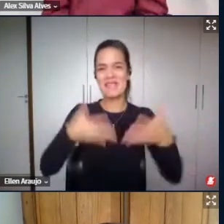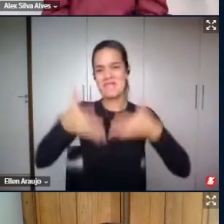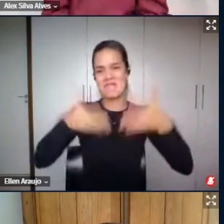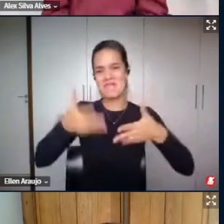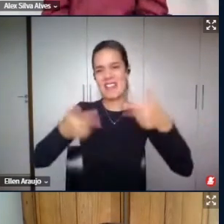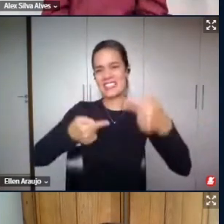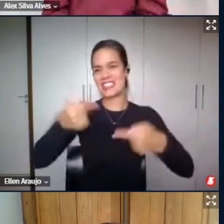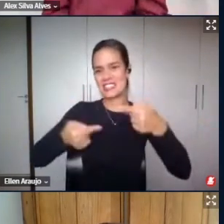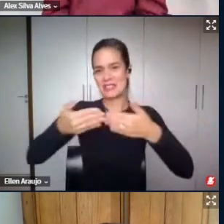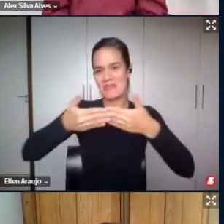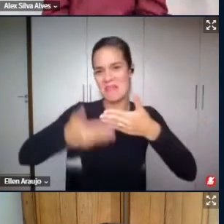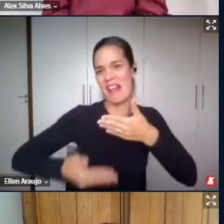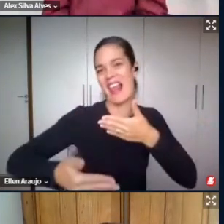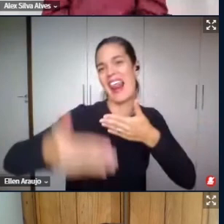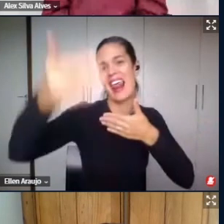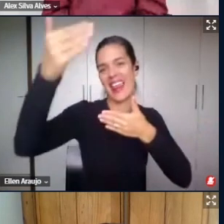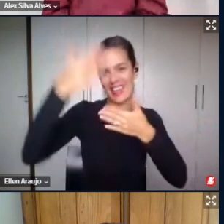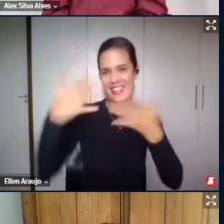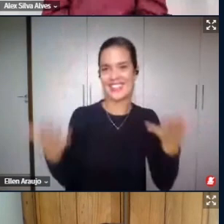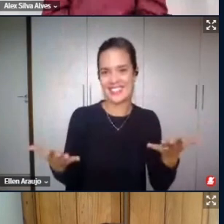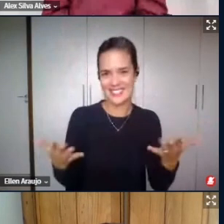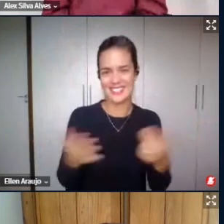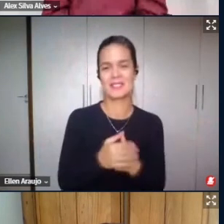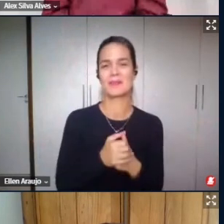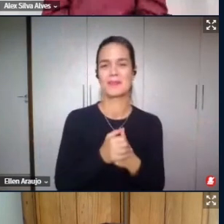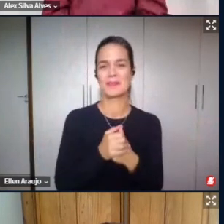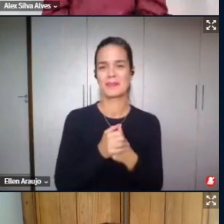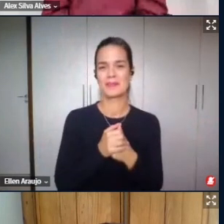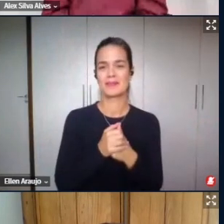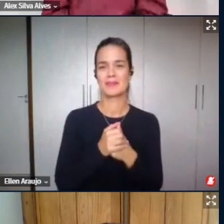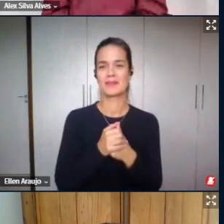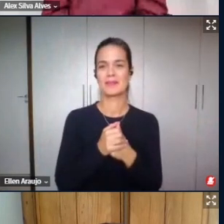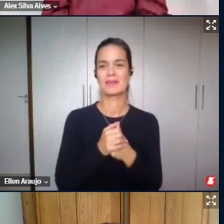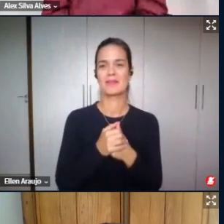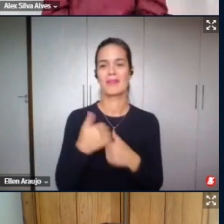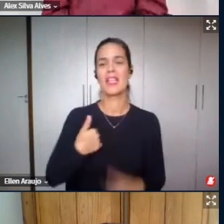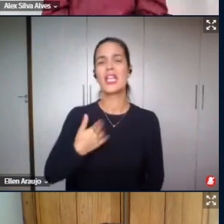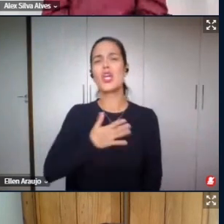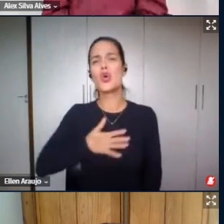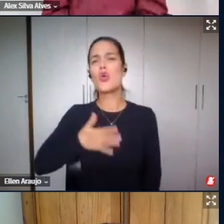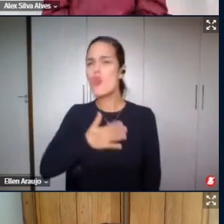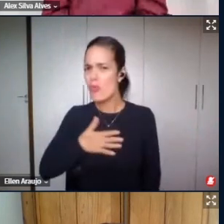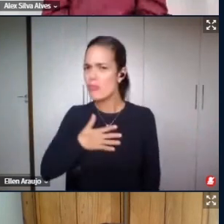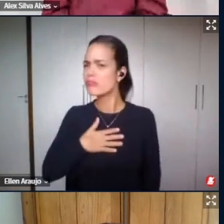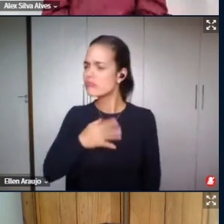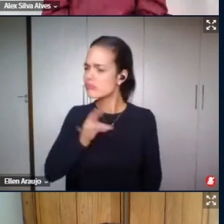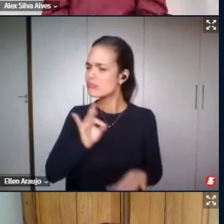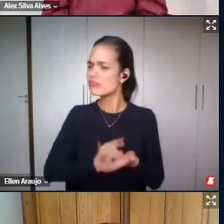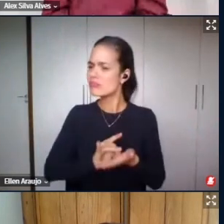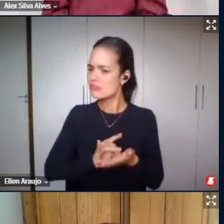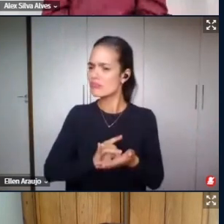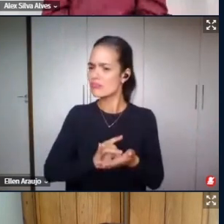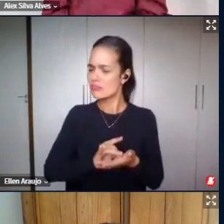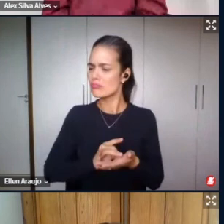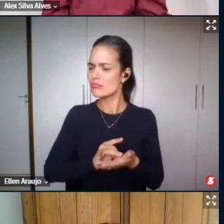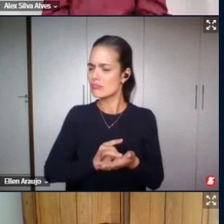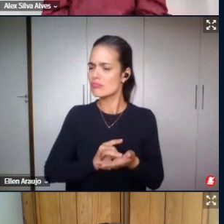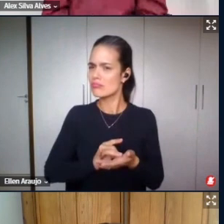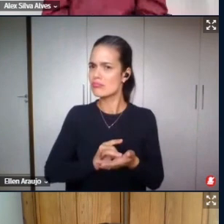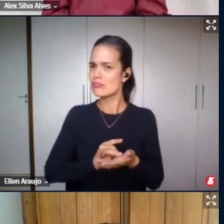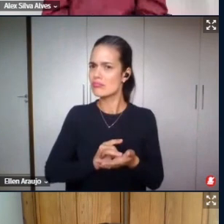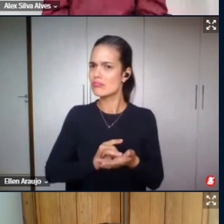essas dubiedades há muito tempo. E eu gostei bem mesmo, aí eu marquei aqui quem